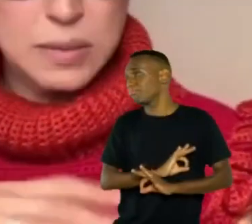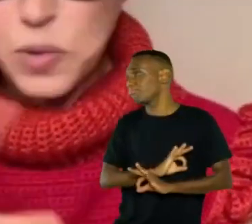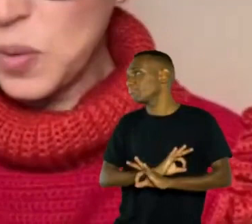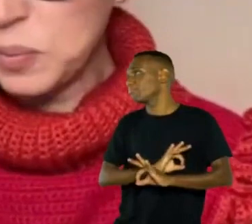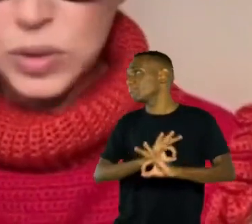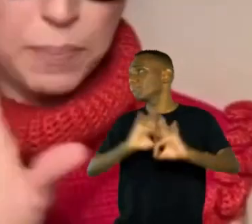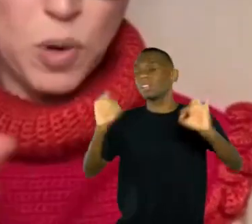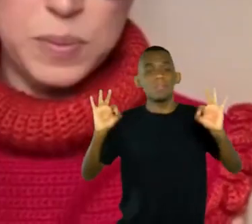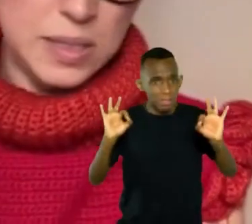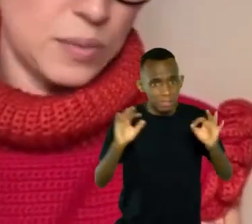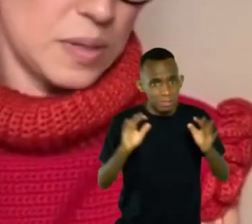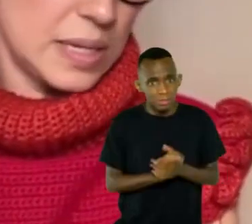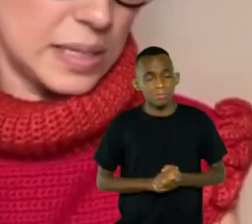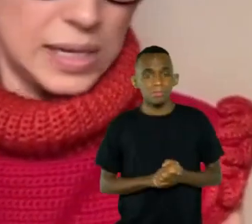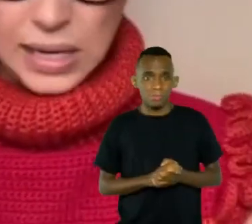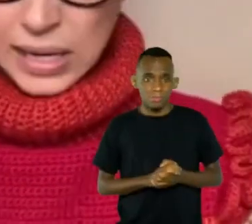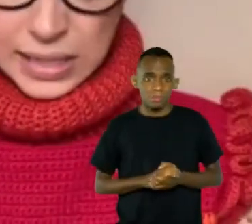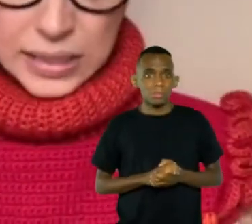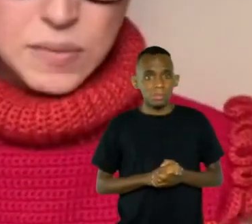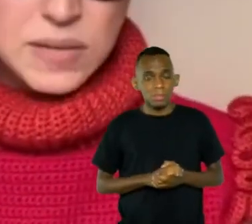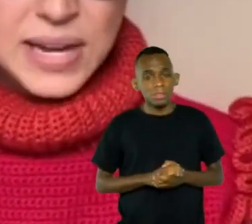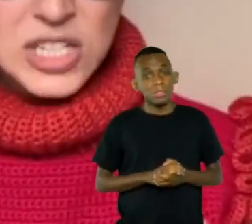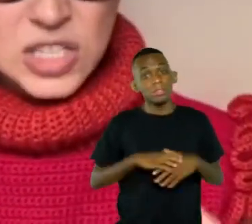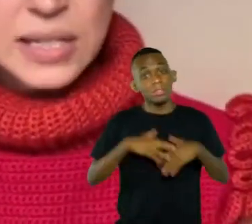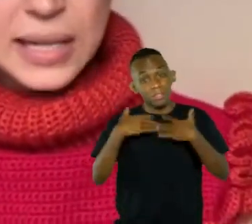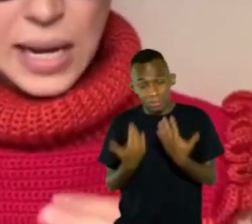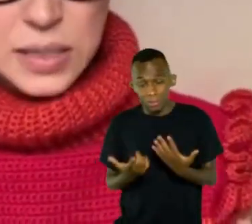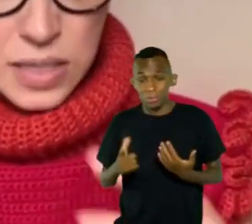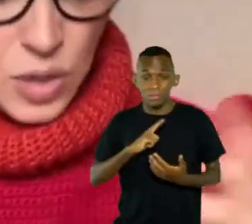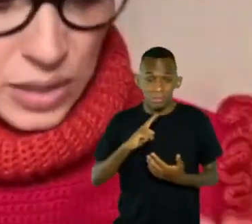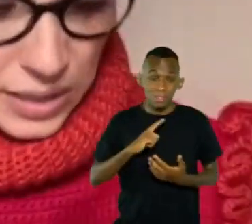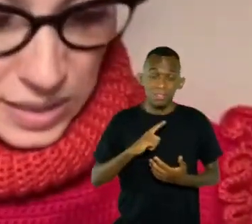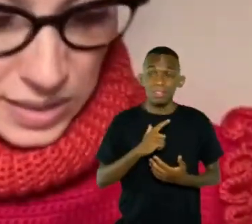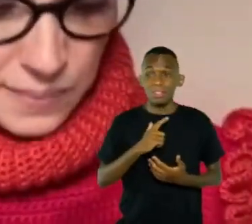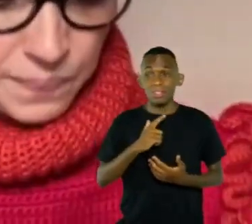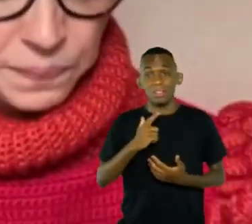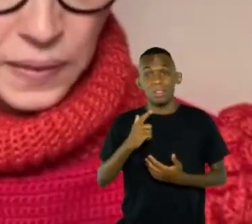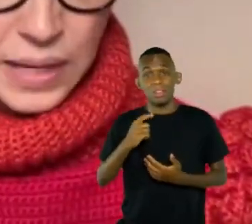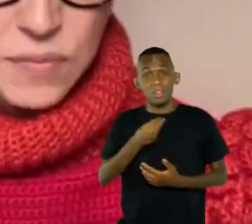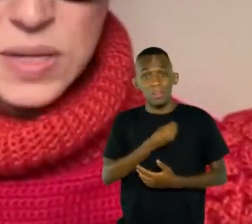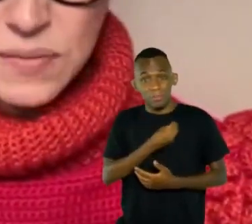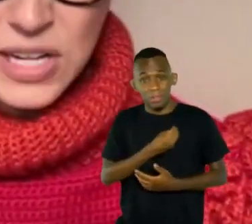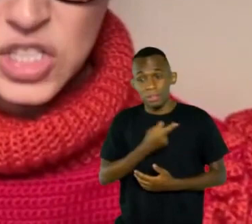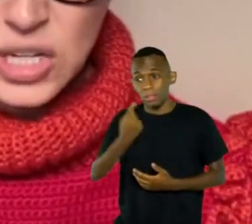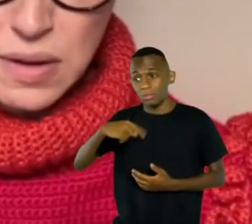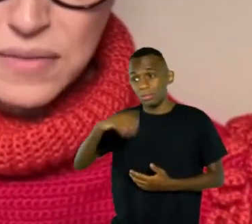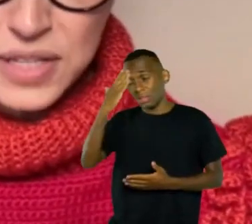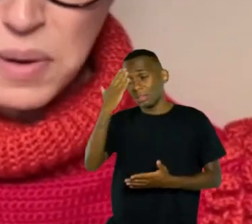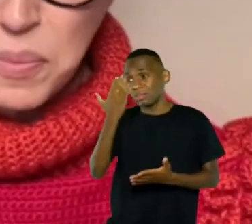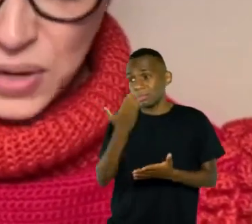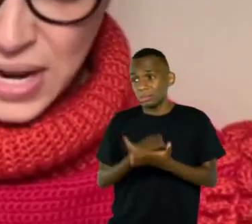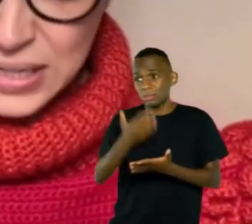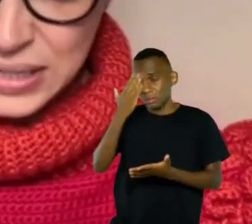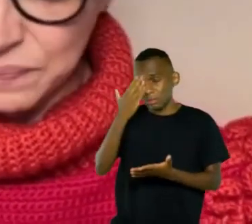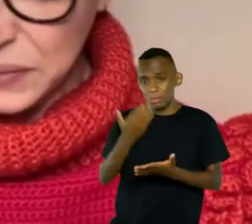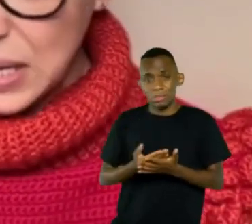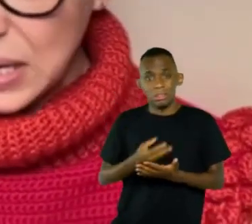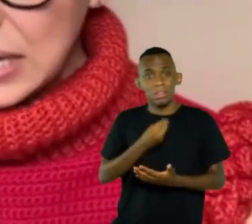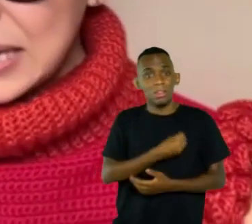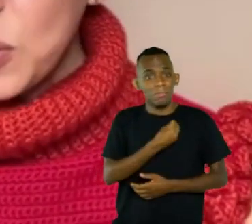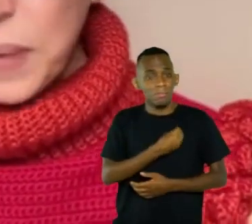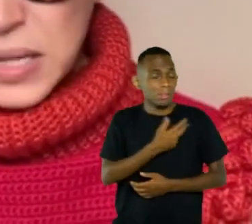com toda a pompa e circunstância. Então, você vai acreditando naquelas historinhas e você vai achando sua vida uma